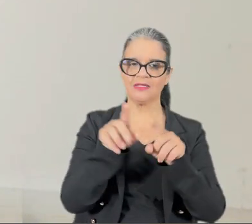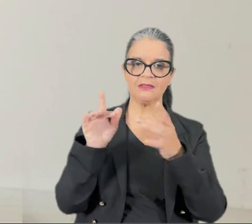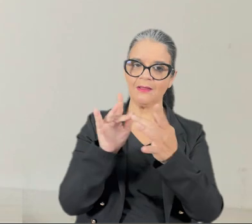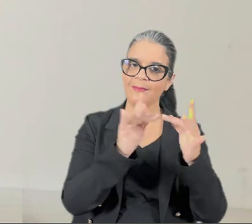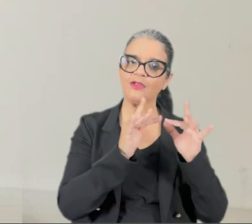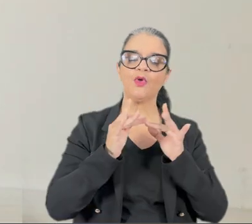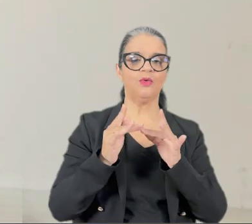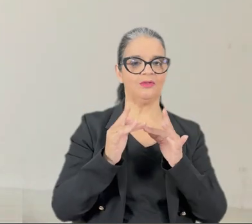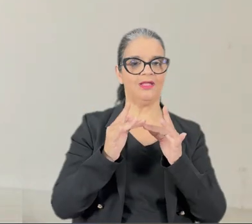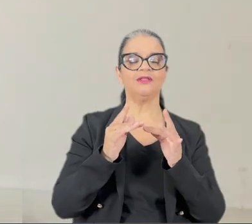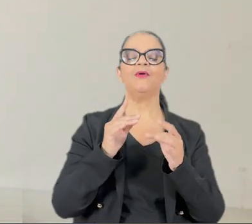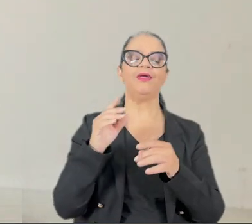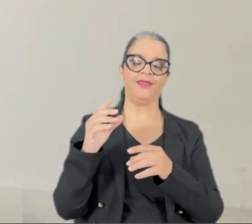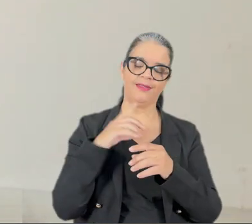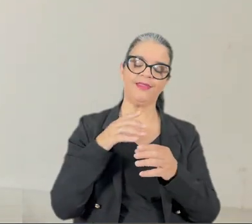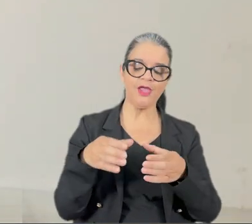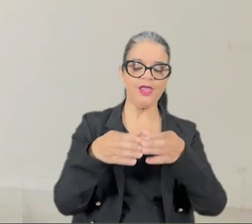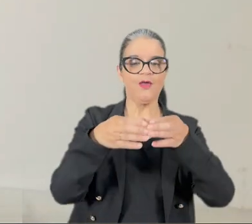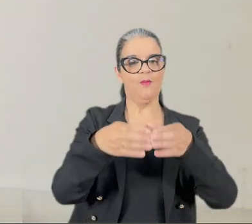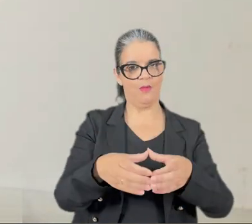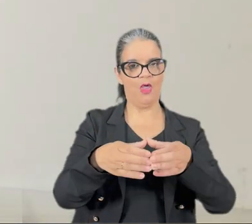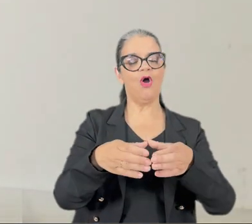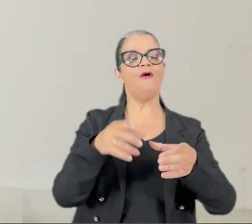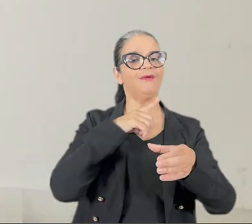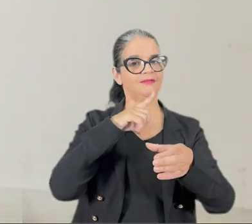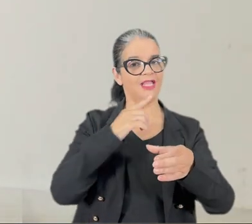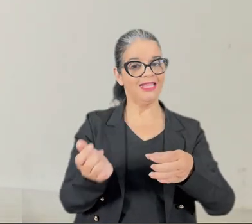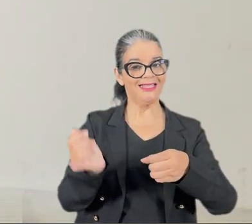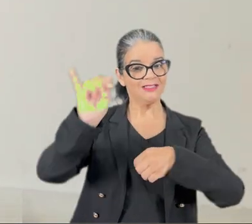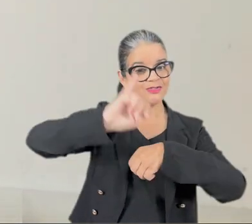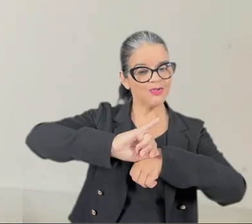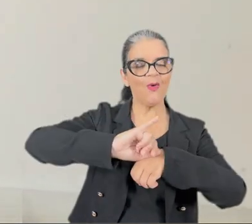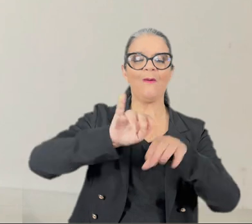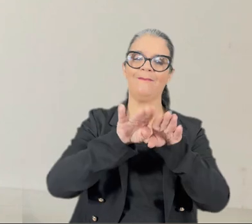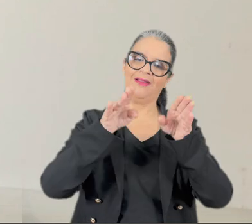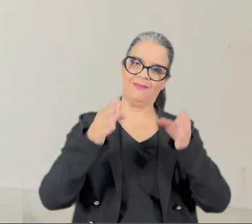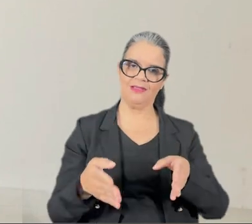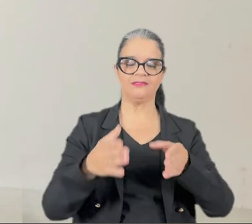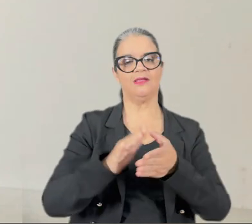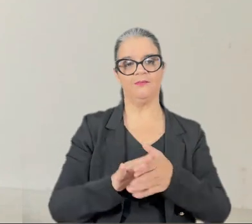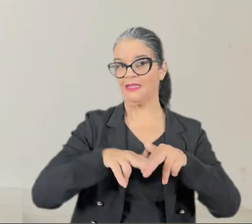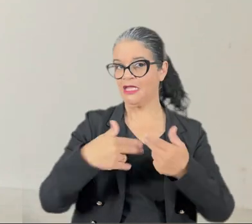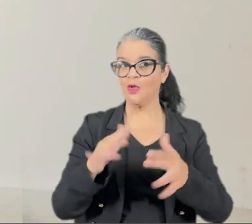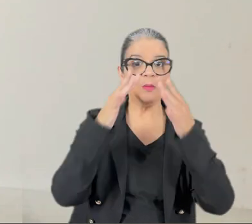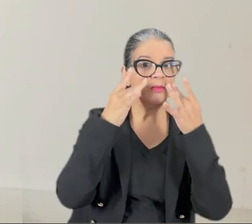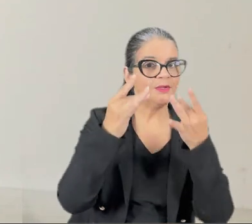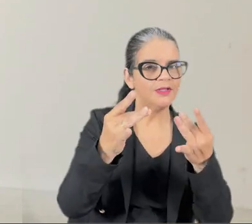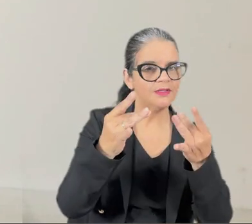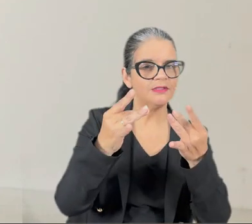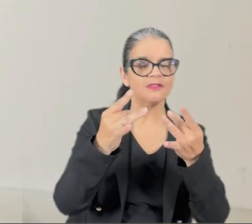contato, que o bloco exerce sobre a mesa. Então, muita